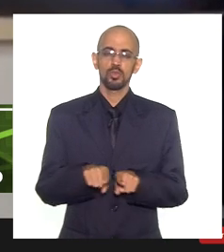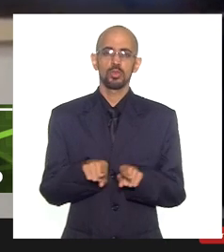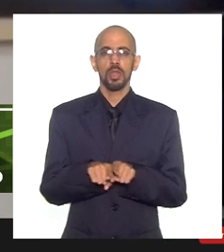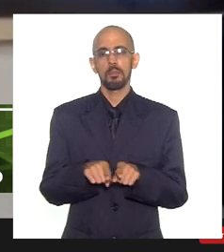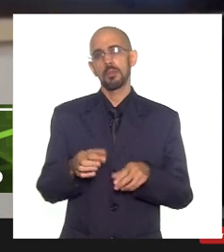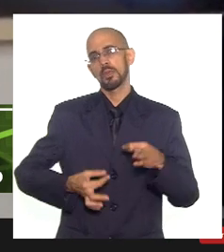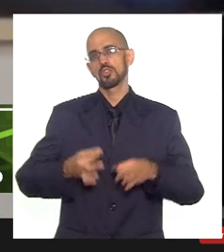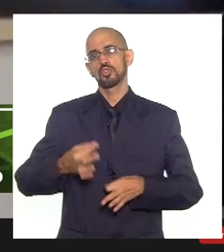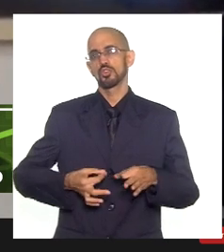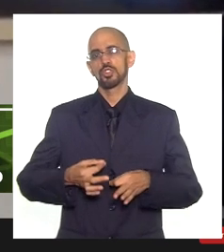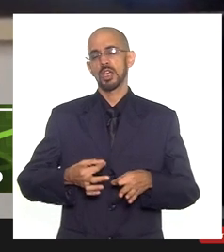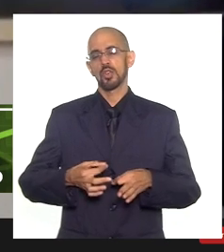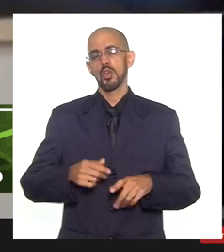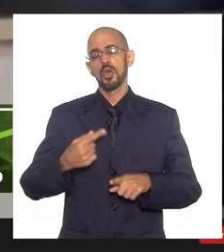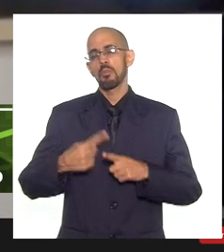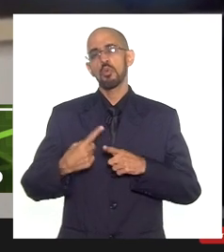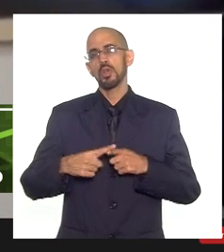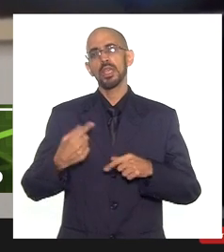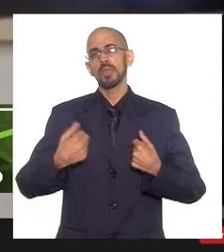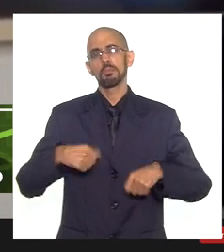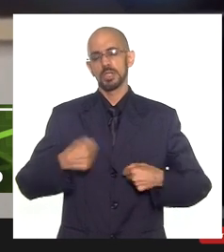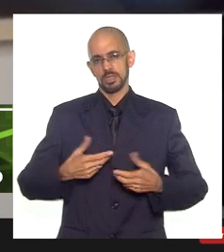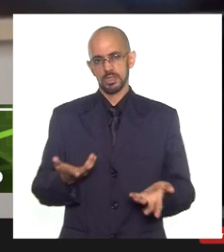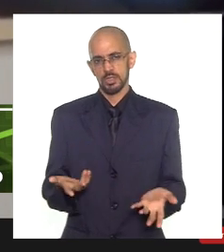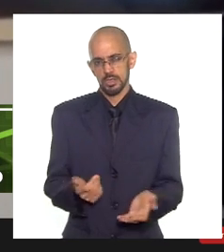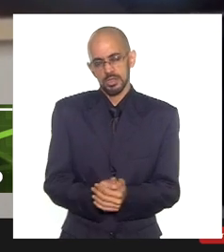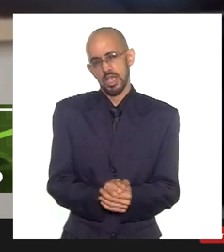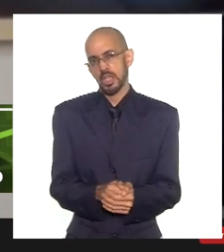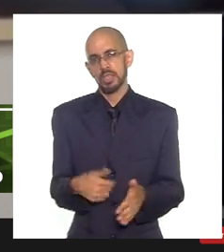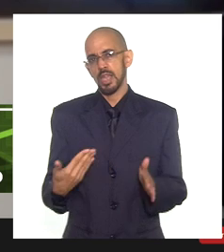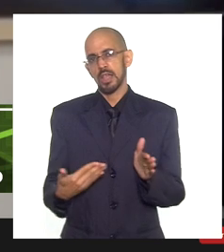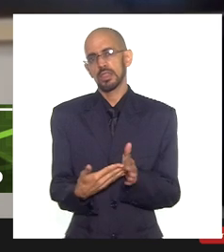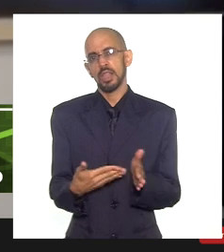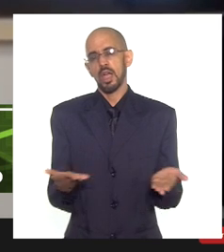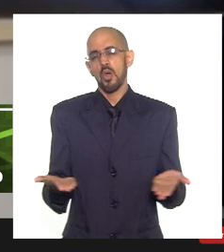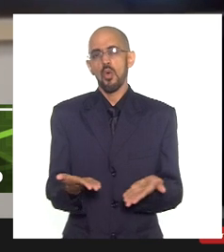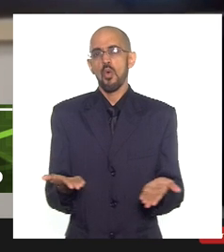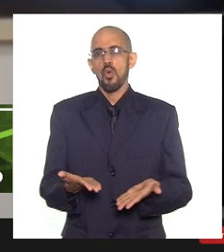disso por que que de fato até o momento isso